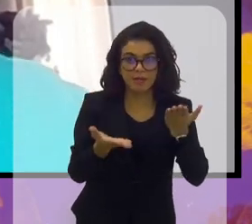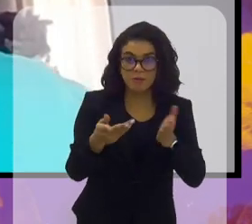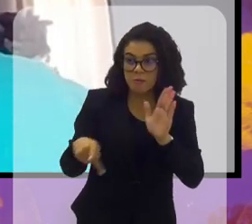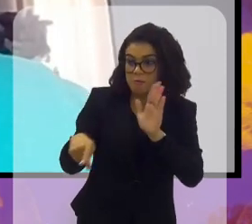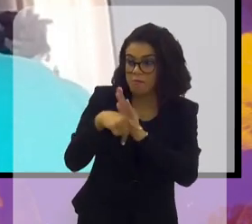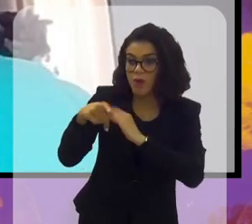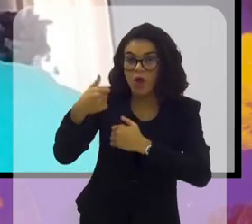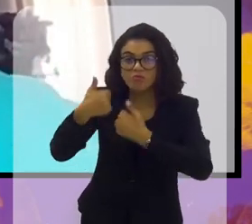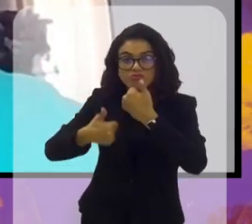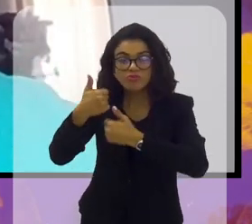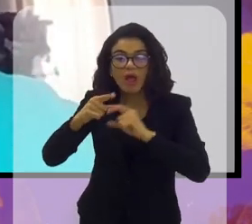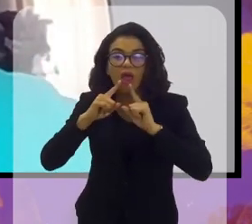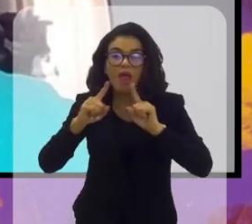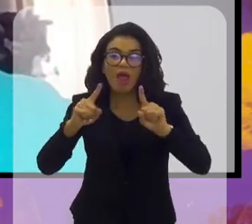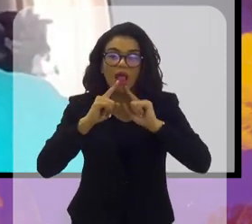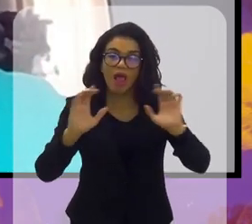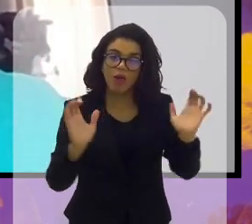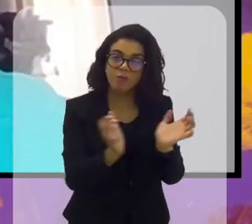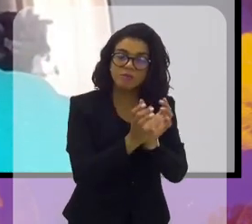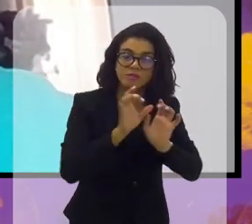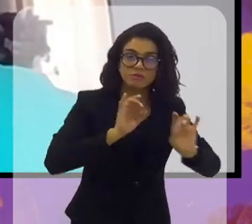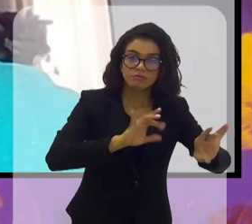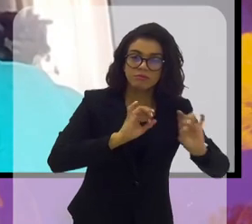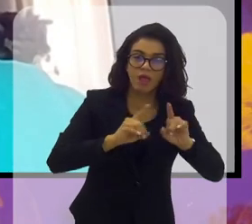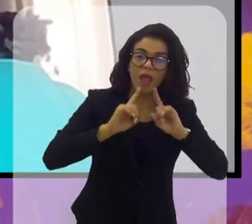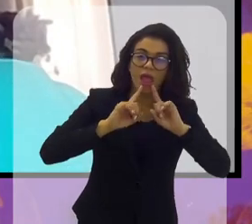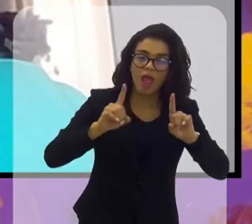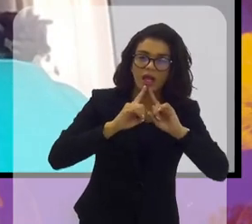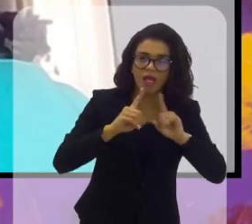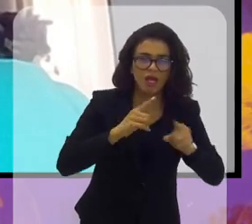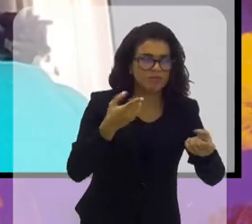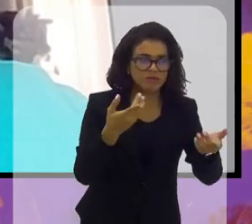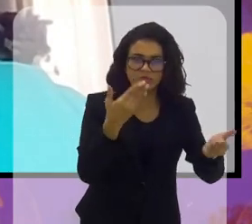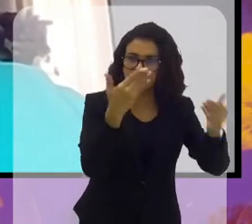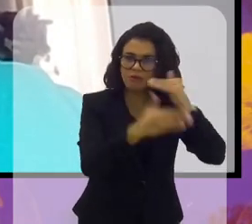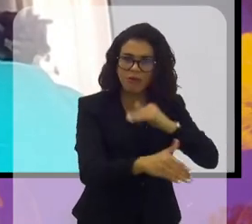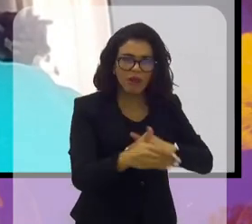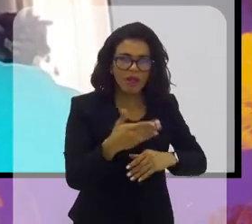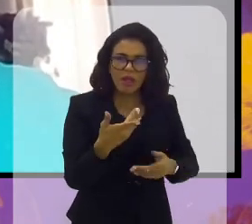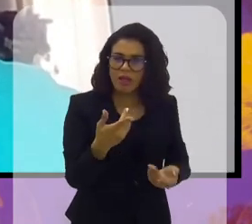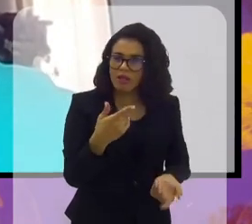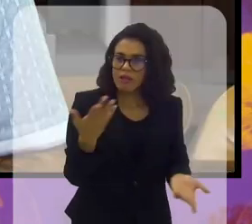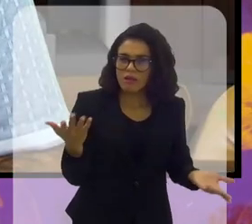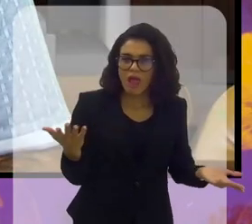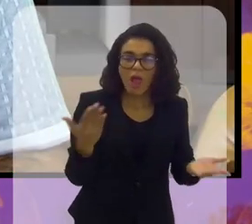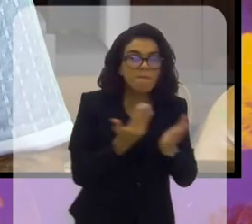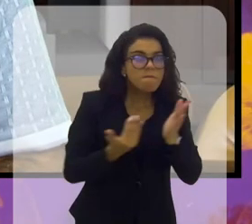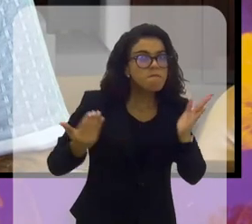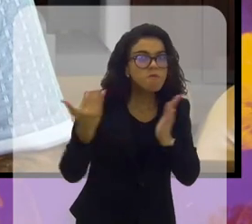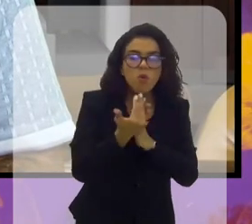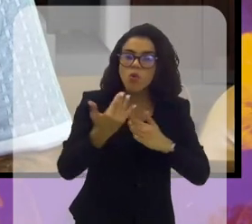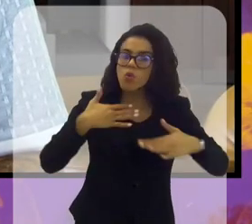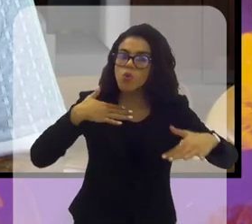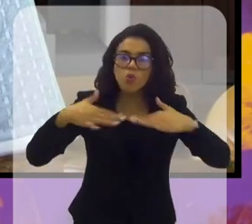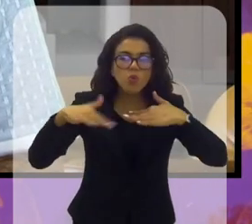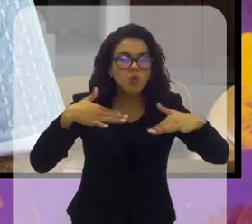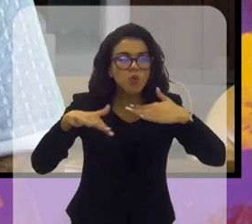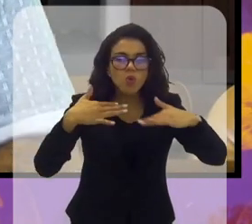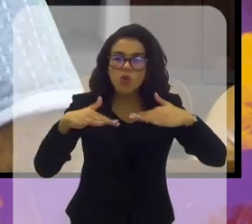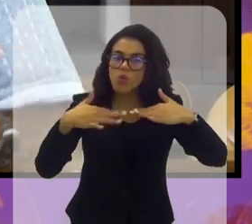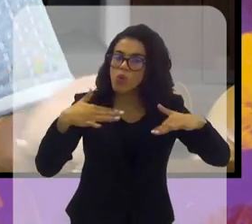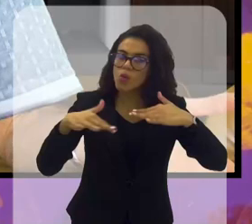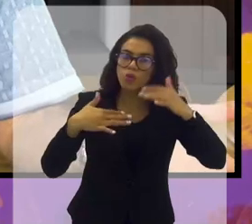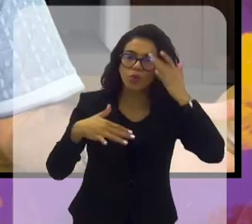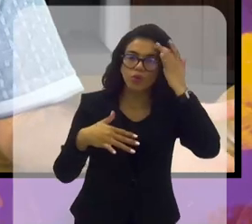equilibrado. Os próprios jogadores reclamam disso, as comissões técnicas dizem que é absolutamente inviável as pessoas jogarem quarto Excesso domingo. de jogos, é verdade, é